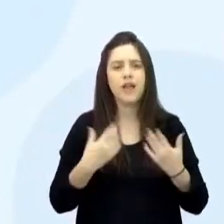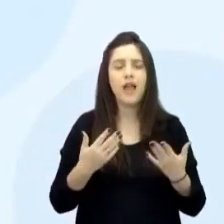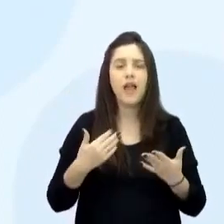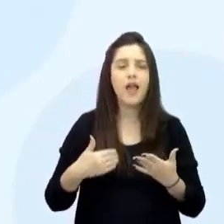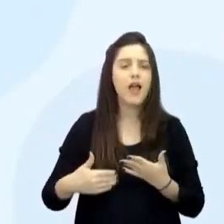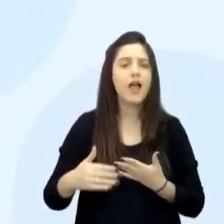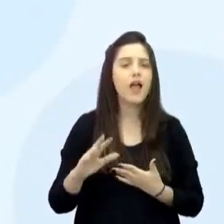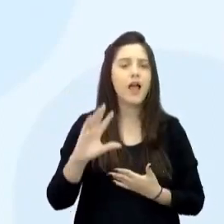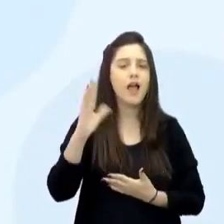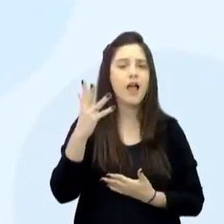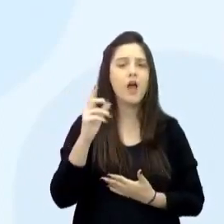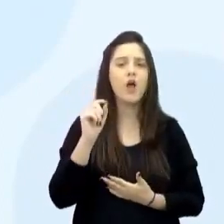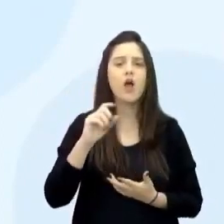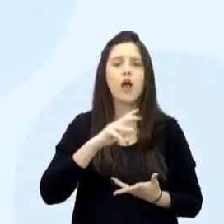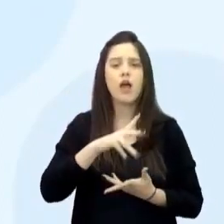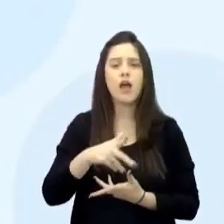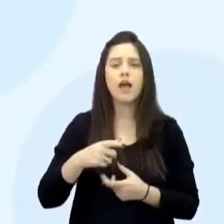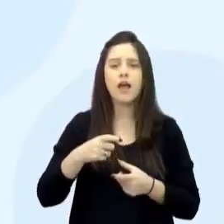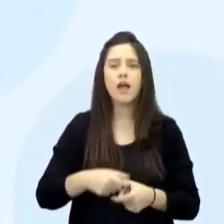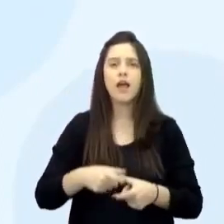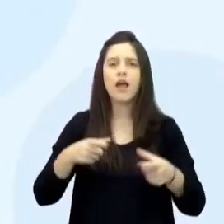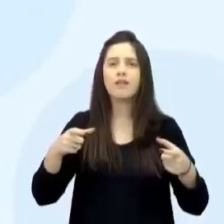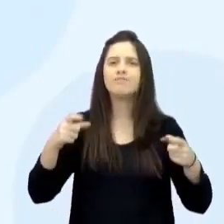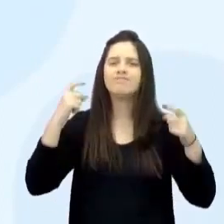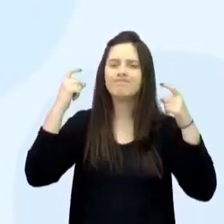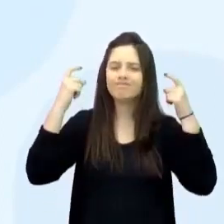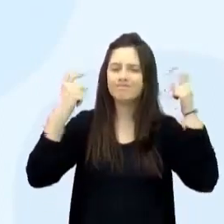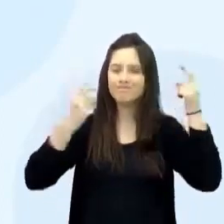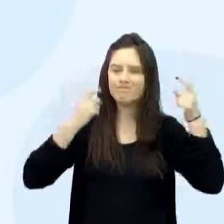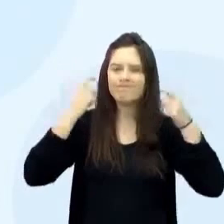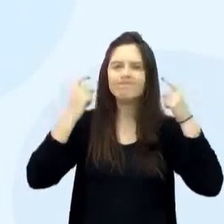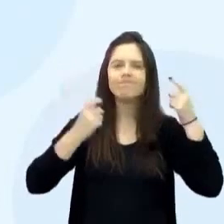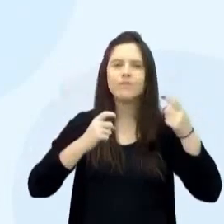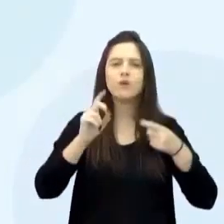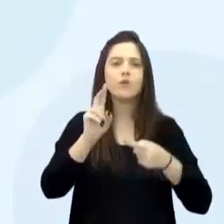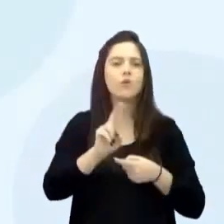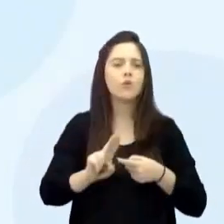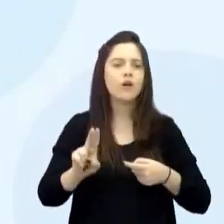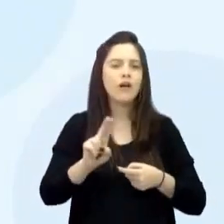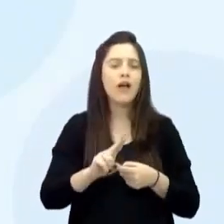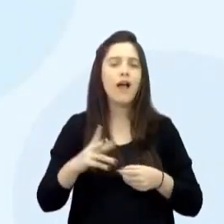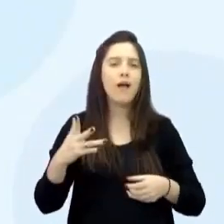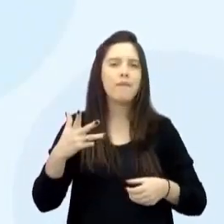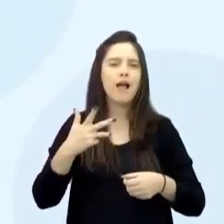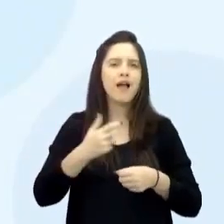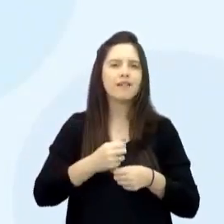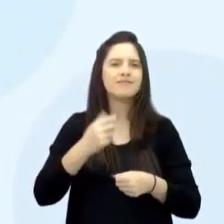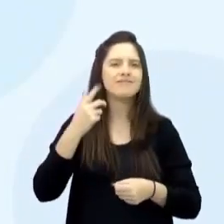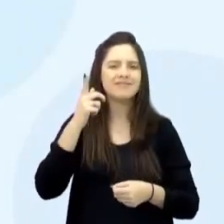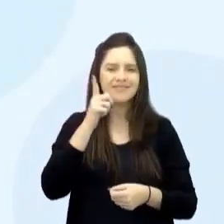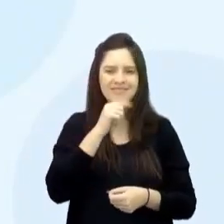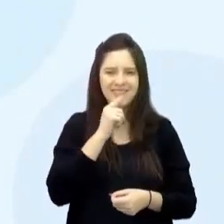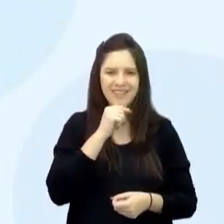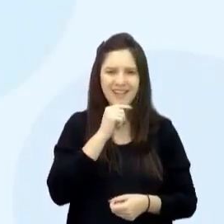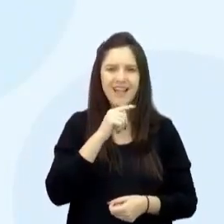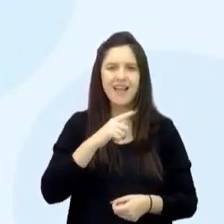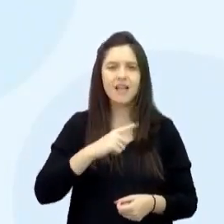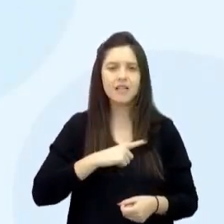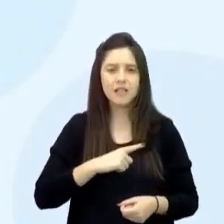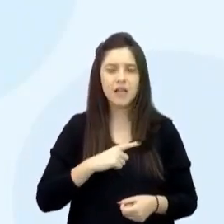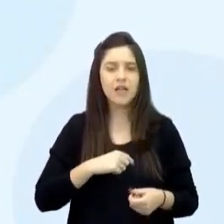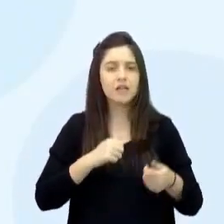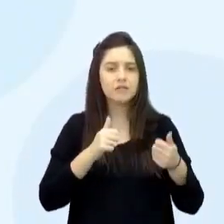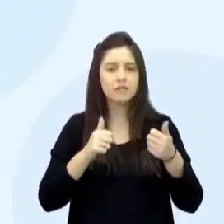Atualmente temos no mundo uma crescente preocupação com o uso e aplicação da água. Ela tem se tornado um